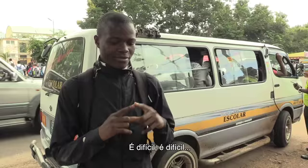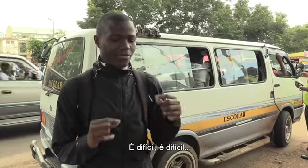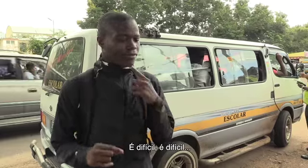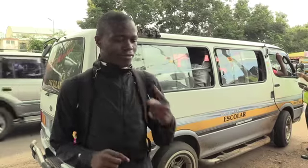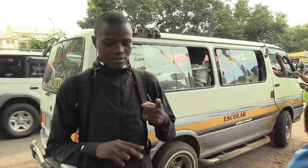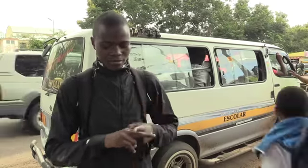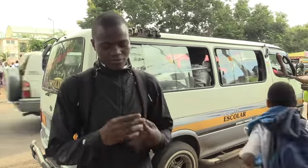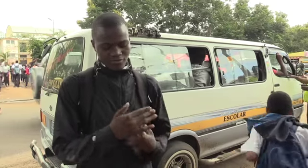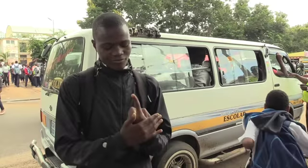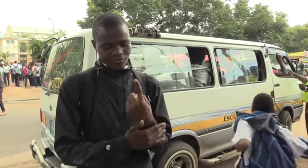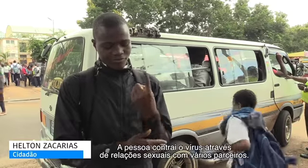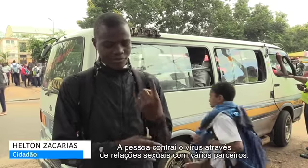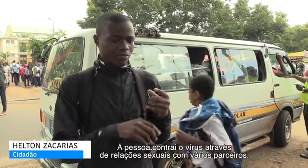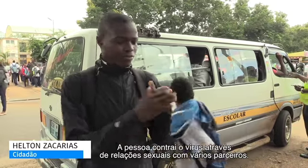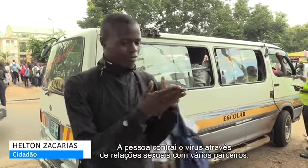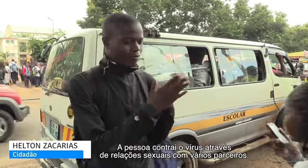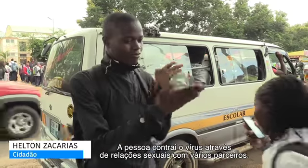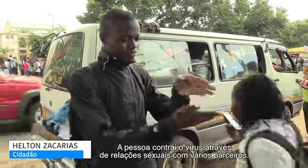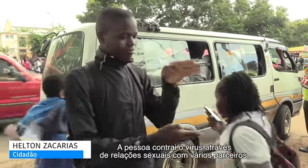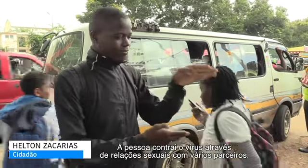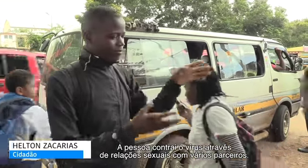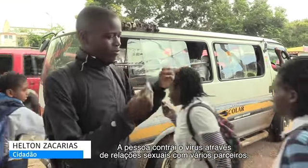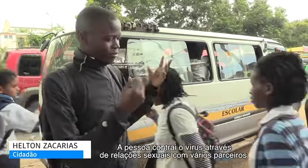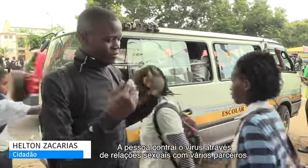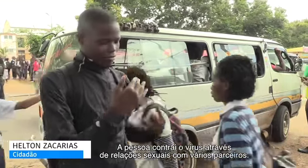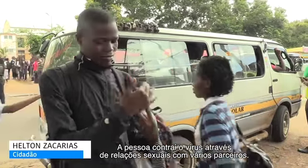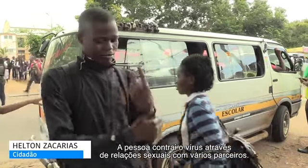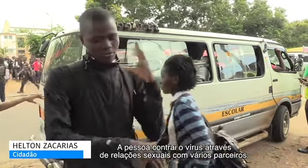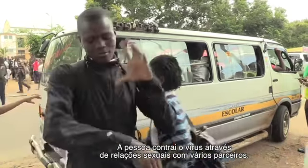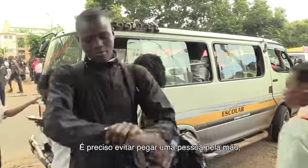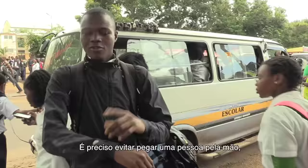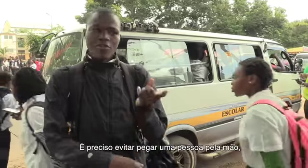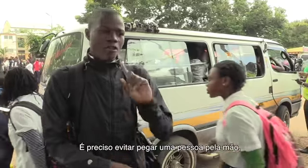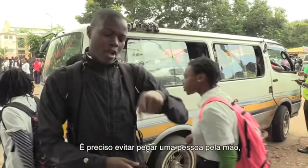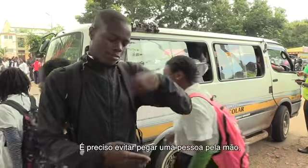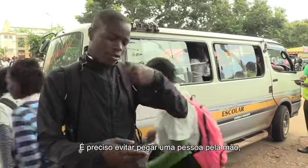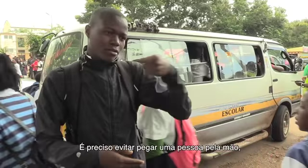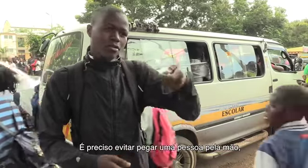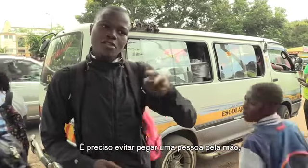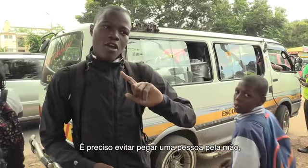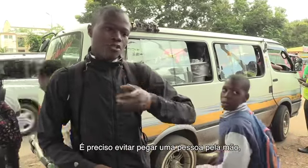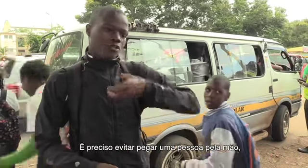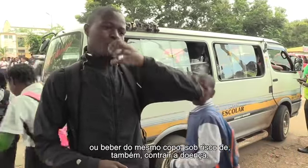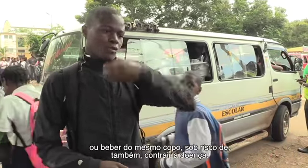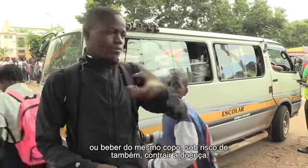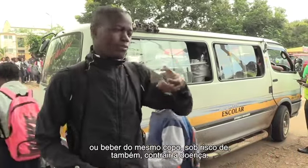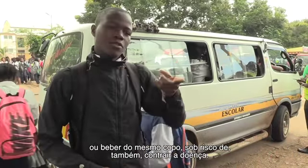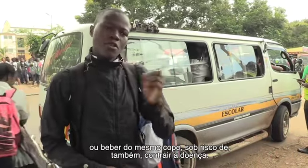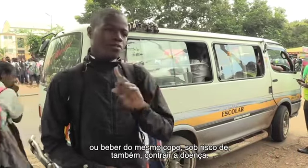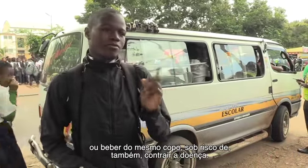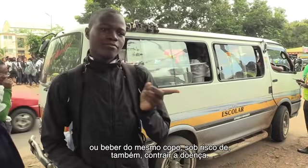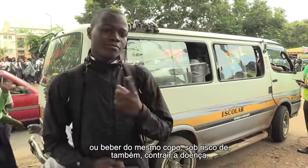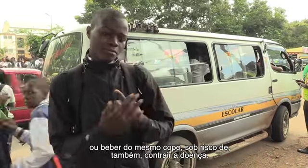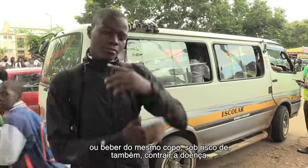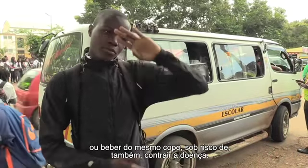A pessoa contrai o vírus através das relações sexuais com vários parceiros. É preciso evitar pegar pela mão ou beber